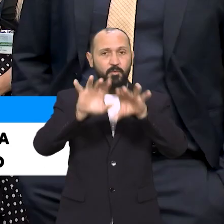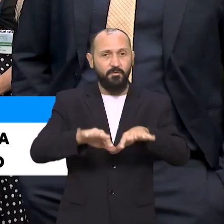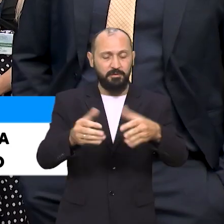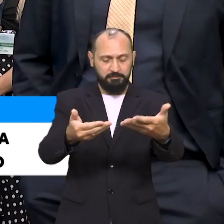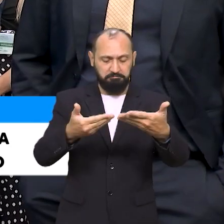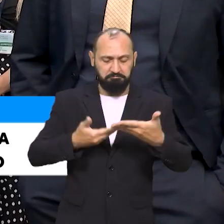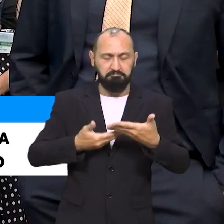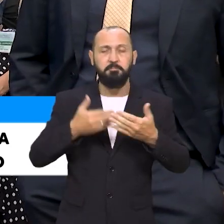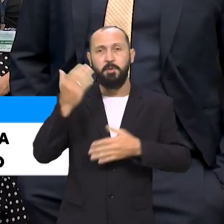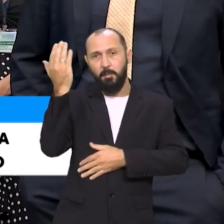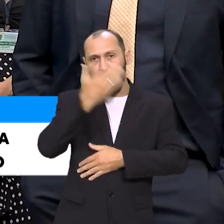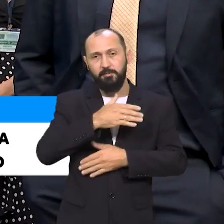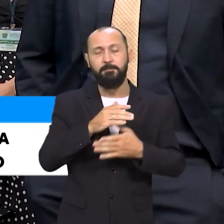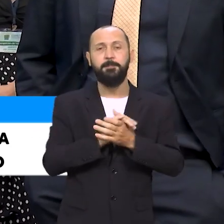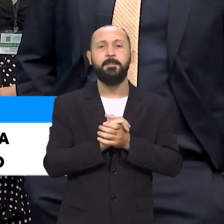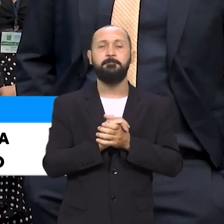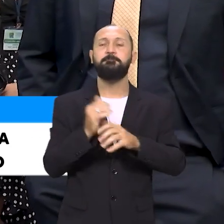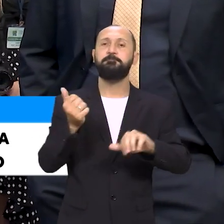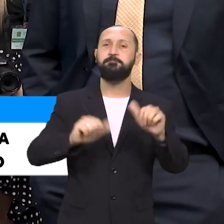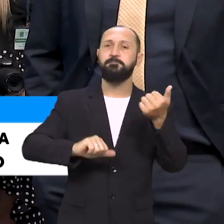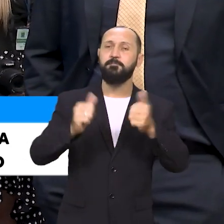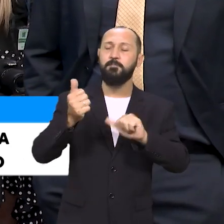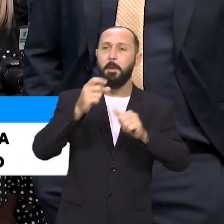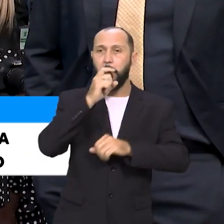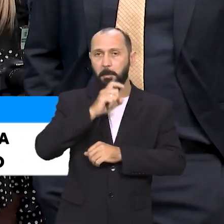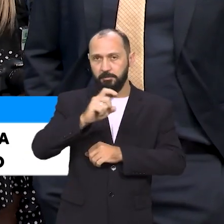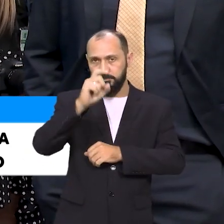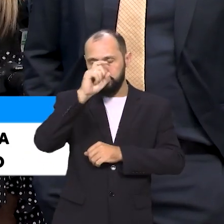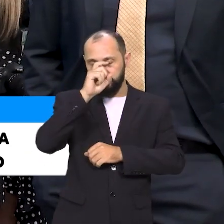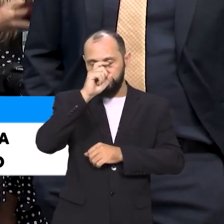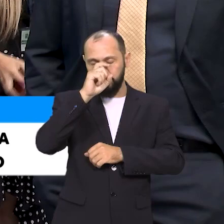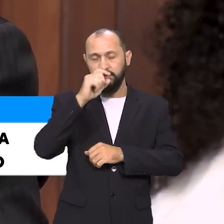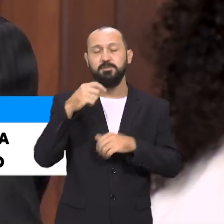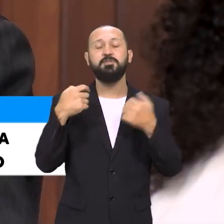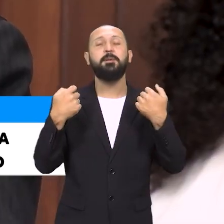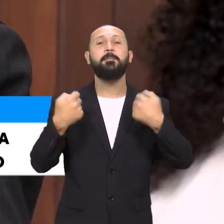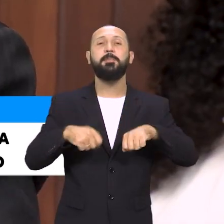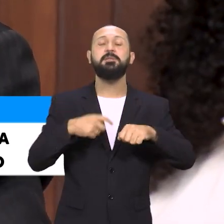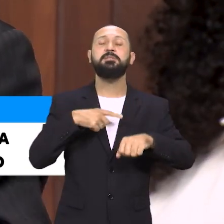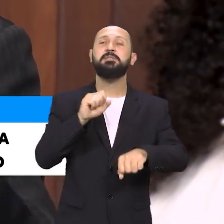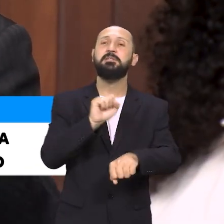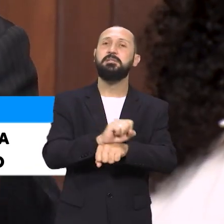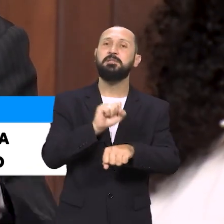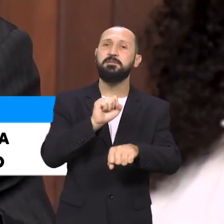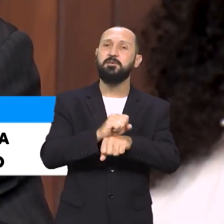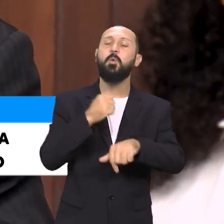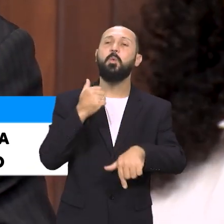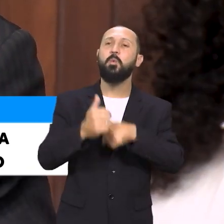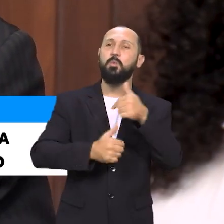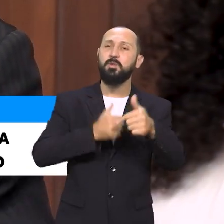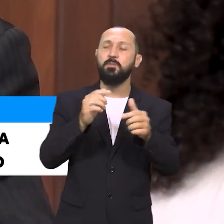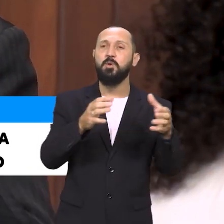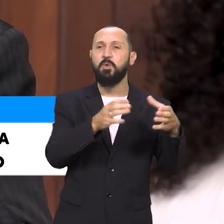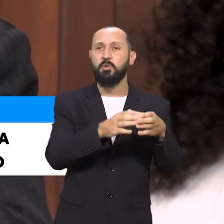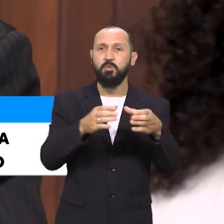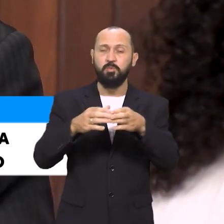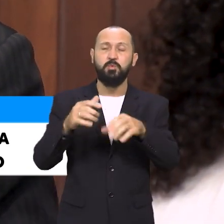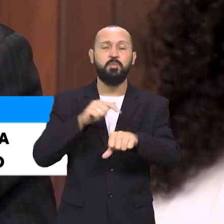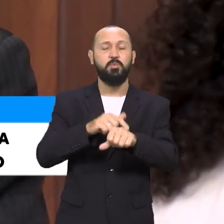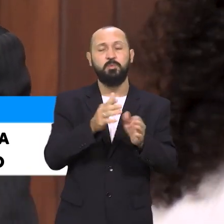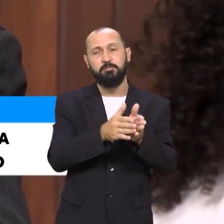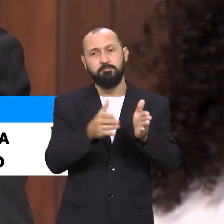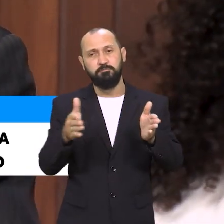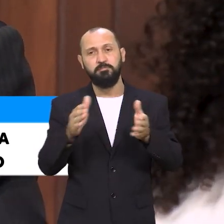ofício. No entanto, na avaliação do deputado Zeca do PT, é preciso aguardar os trabalhos da